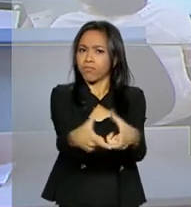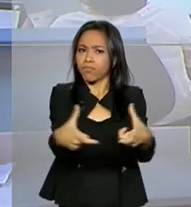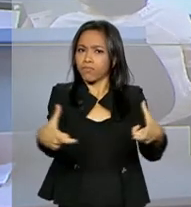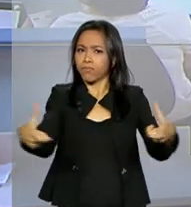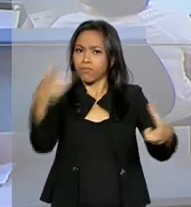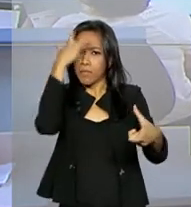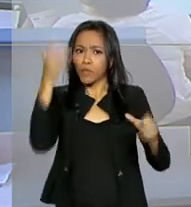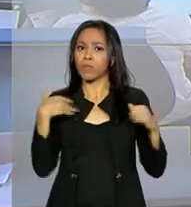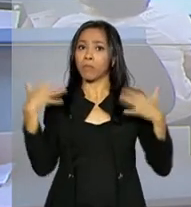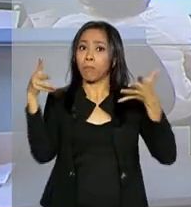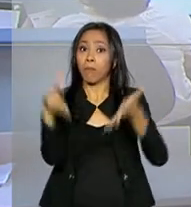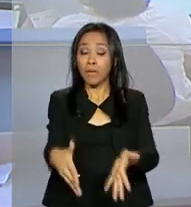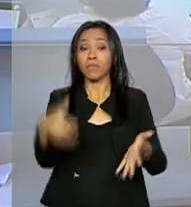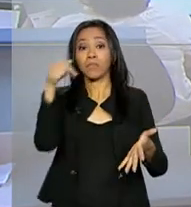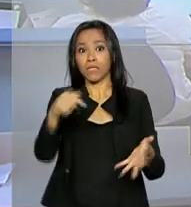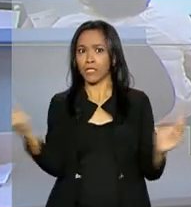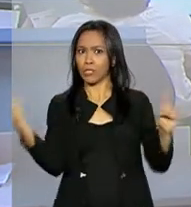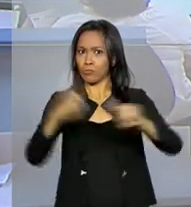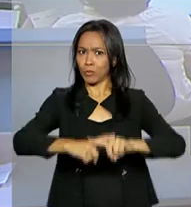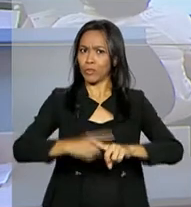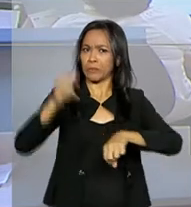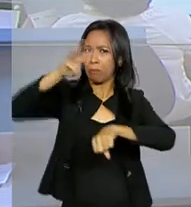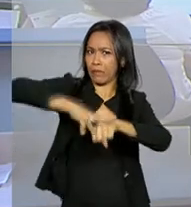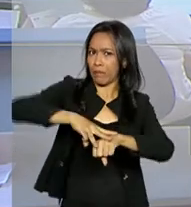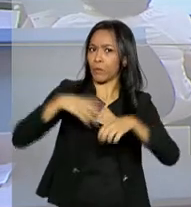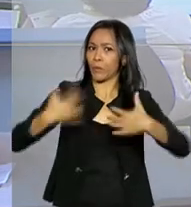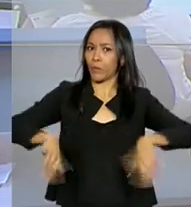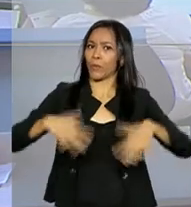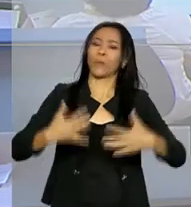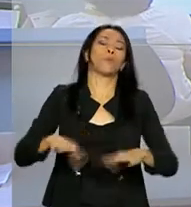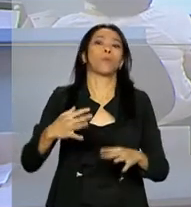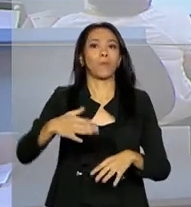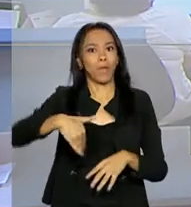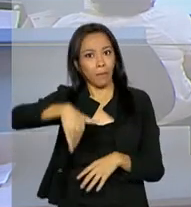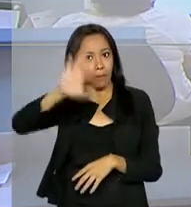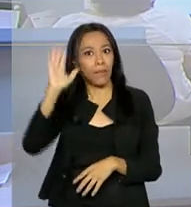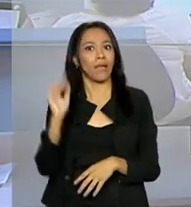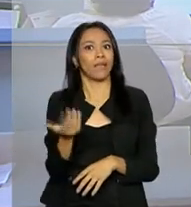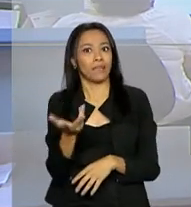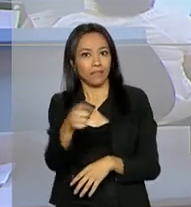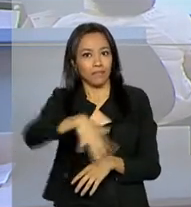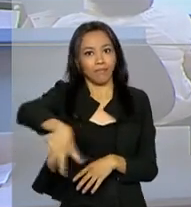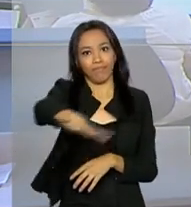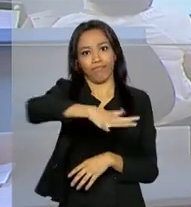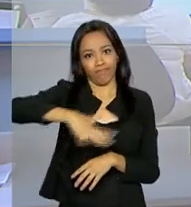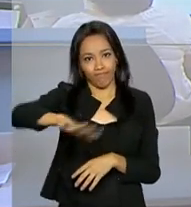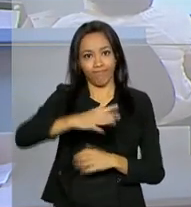participantes nesta disputa que é considerada a maior olimpíada estudantil